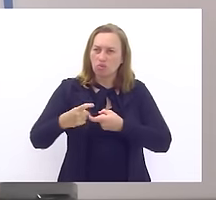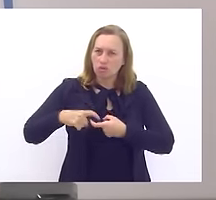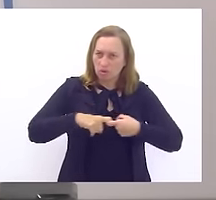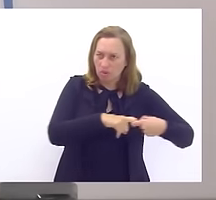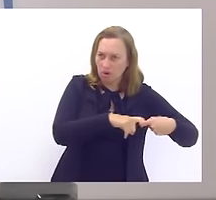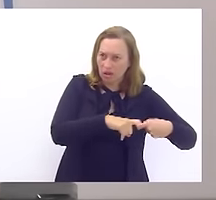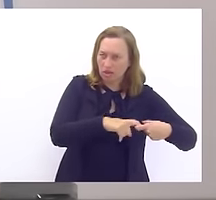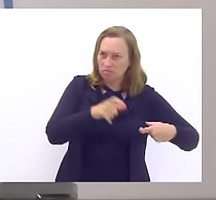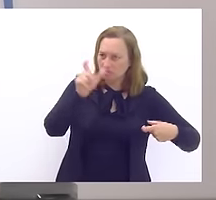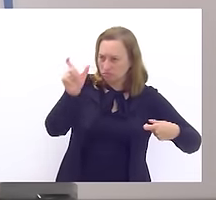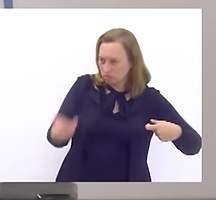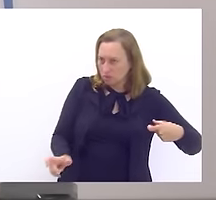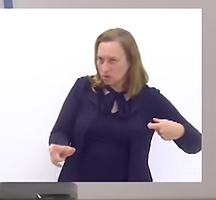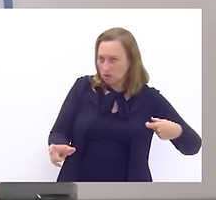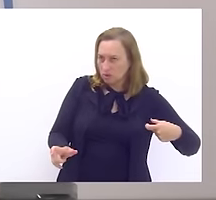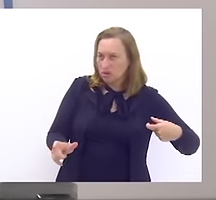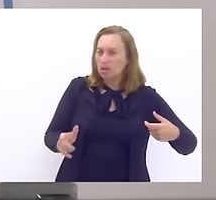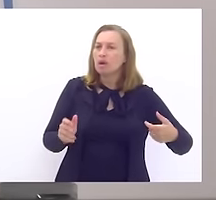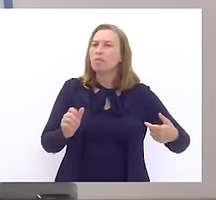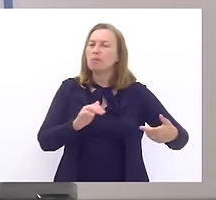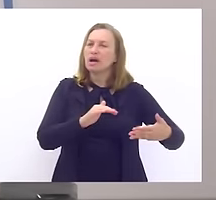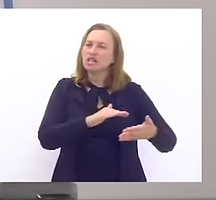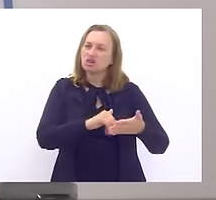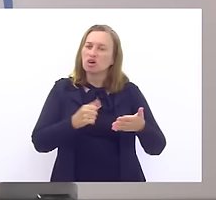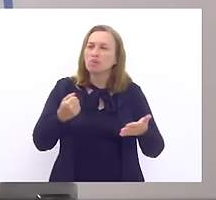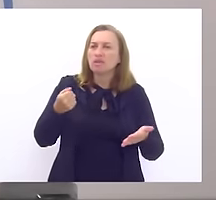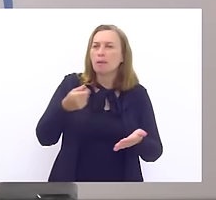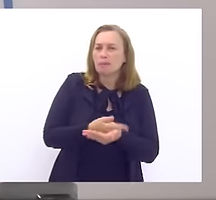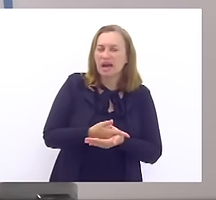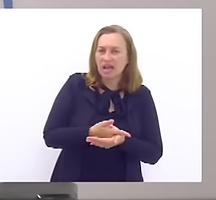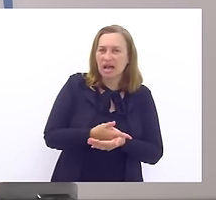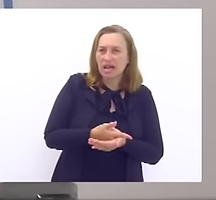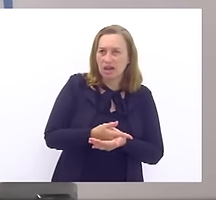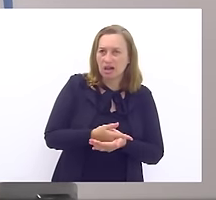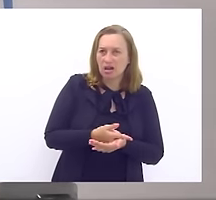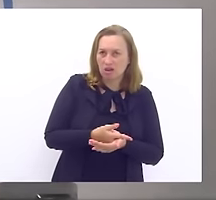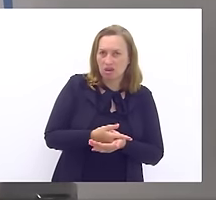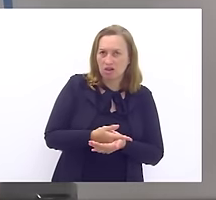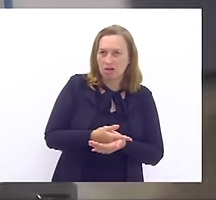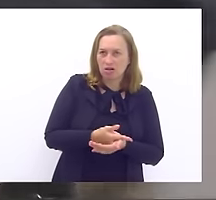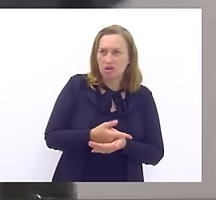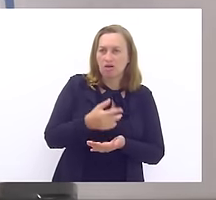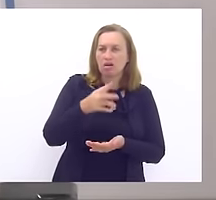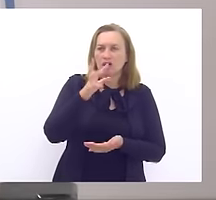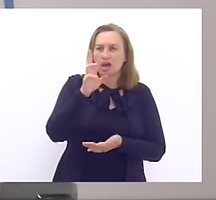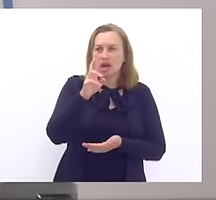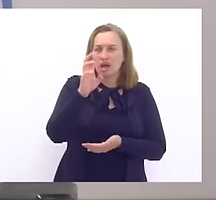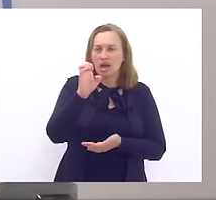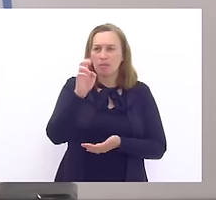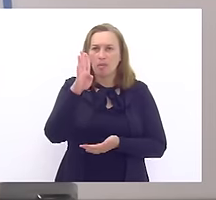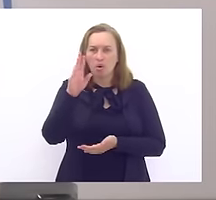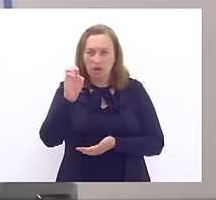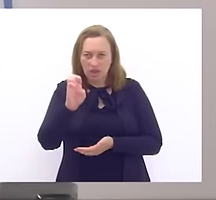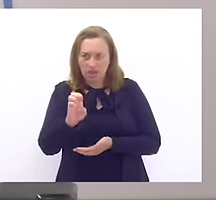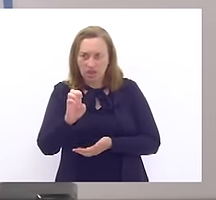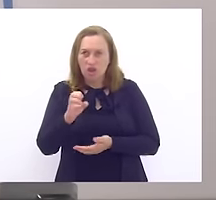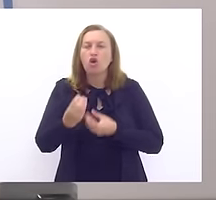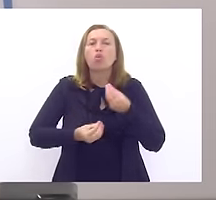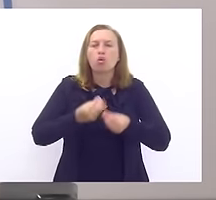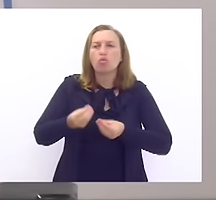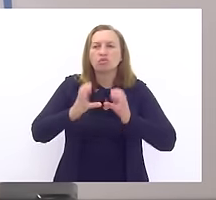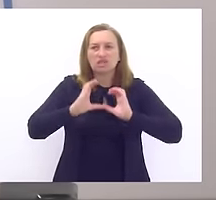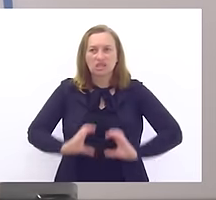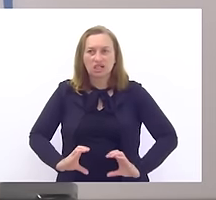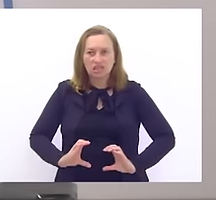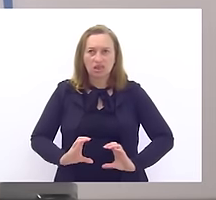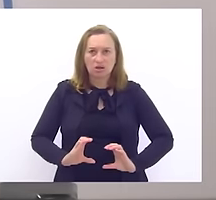ele para tirar o carro ele precisa pagar a taxa de reboque e a permanência do carro no pátio como o cidadão faz esse